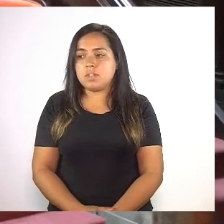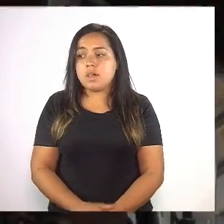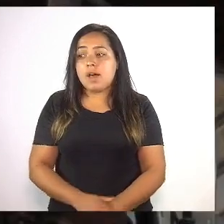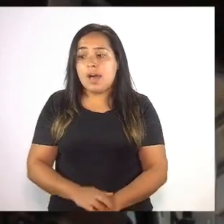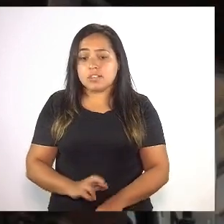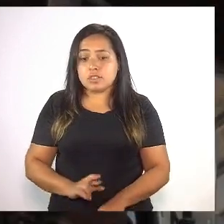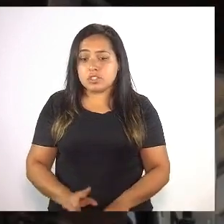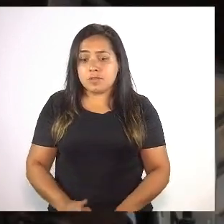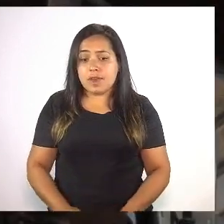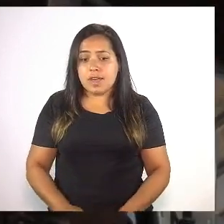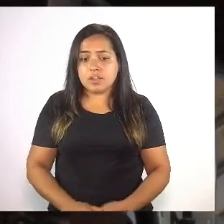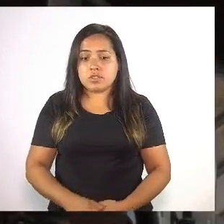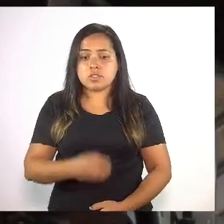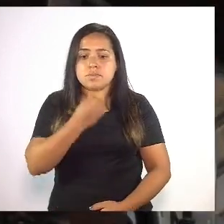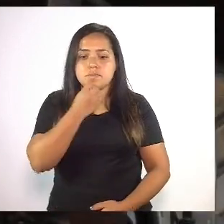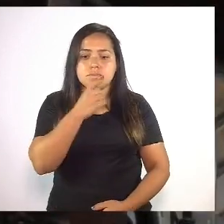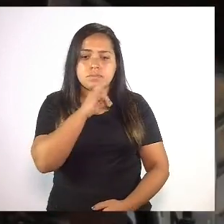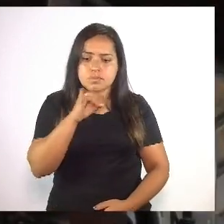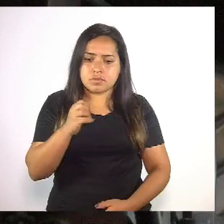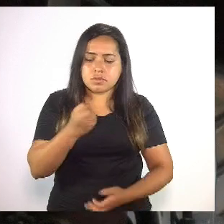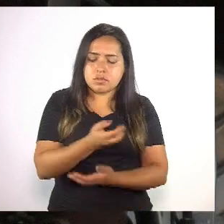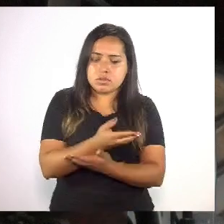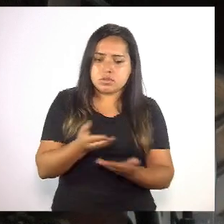Bom dia a todos e a todas.